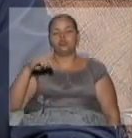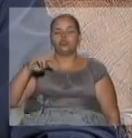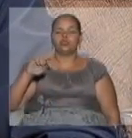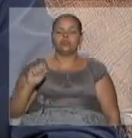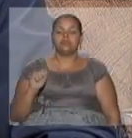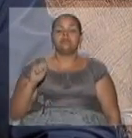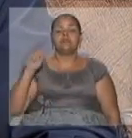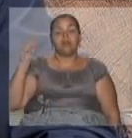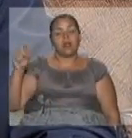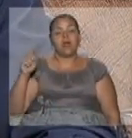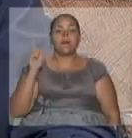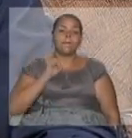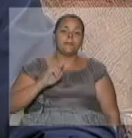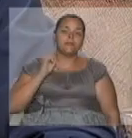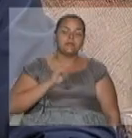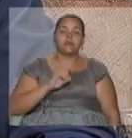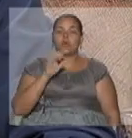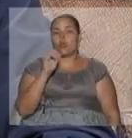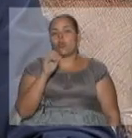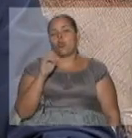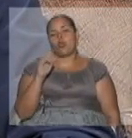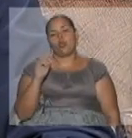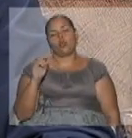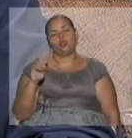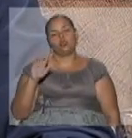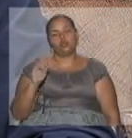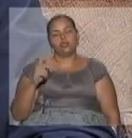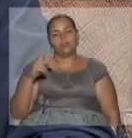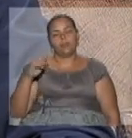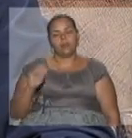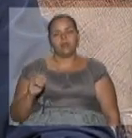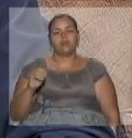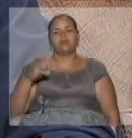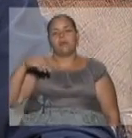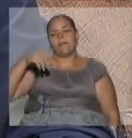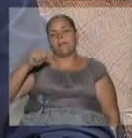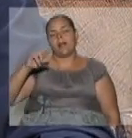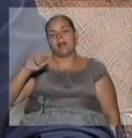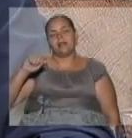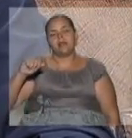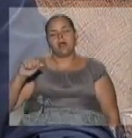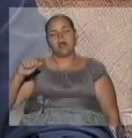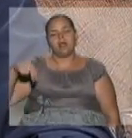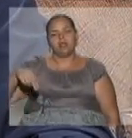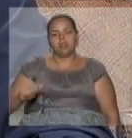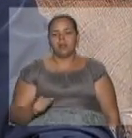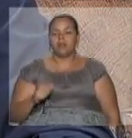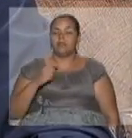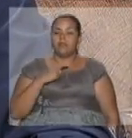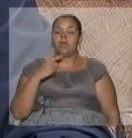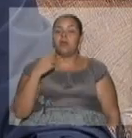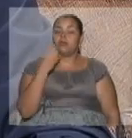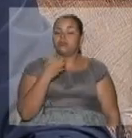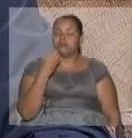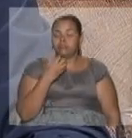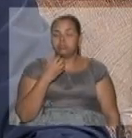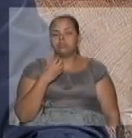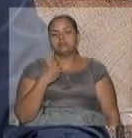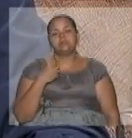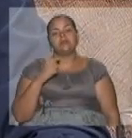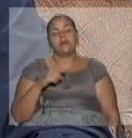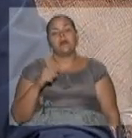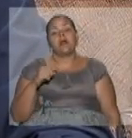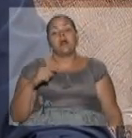em Minas, em Ouro Preto, Mariana. Tem muitos lugares, em Goiás, acontecem muitos festivais de música instrumental.